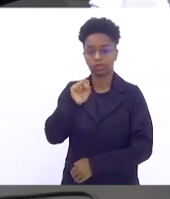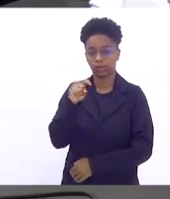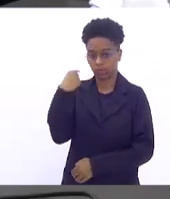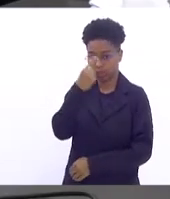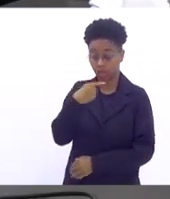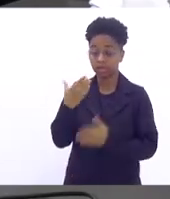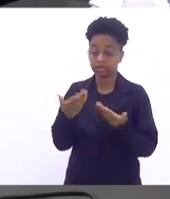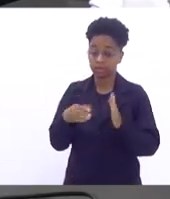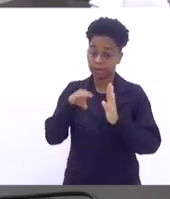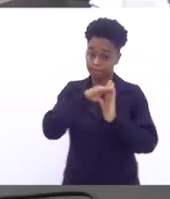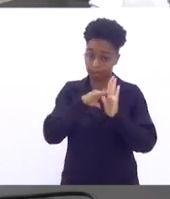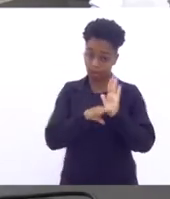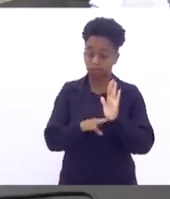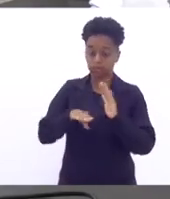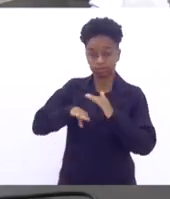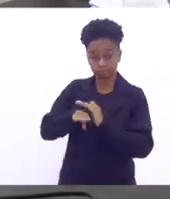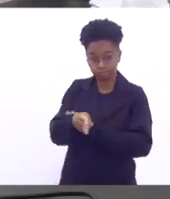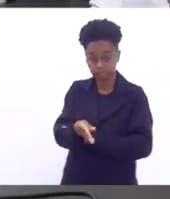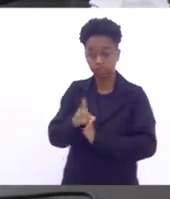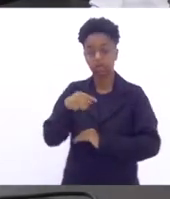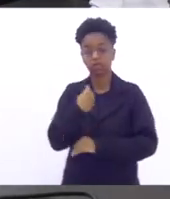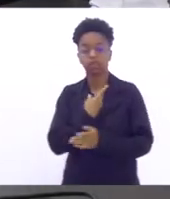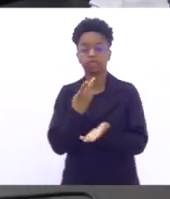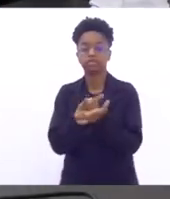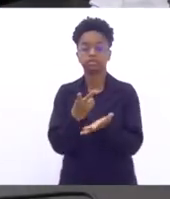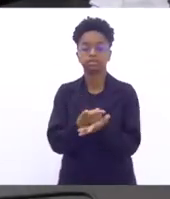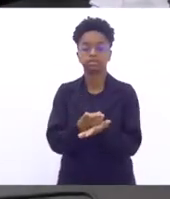das pautas Ordinárias a gente está sempre